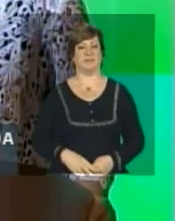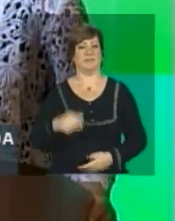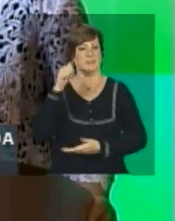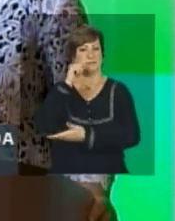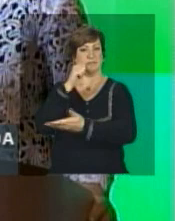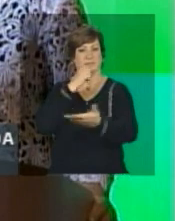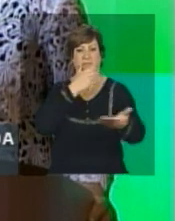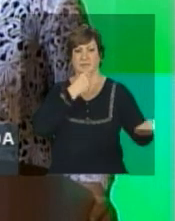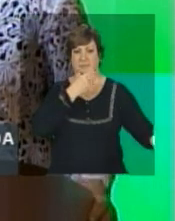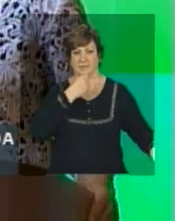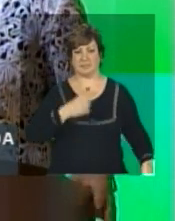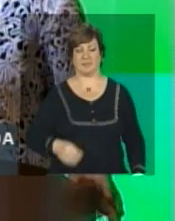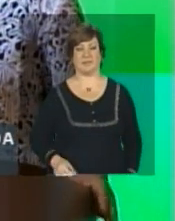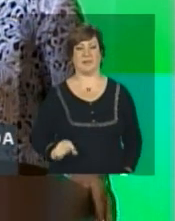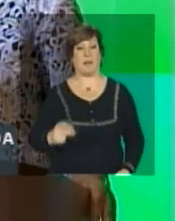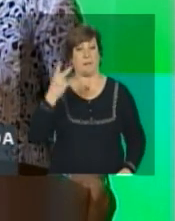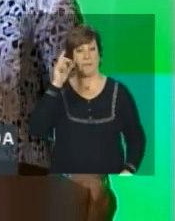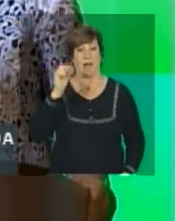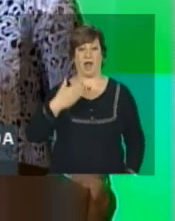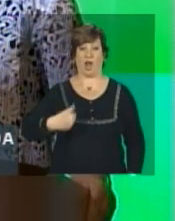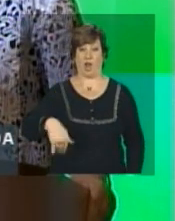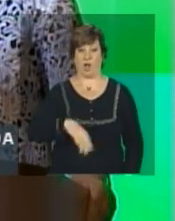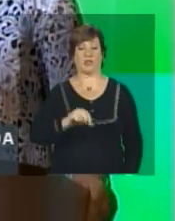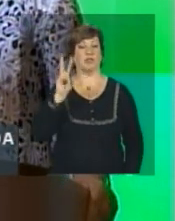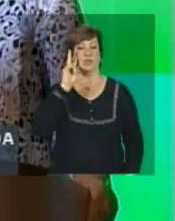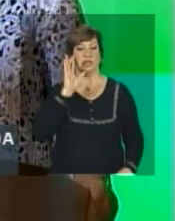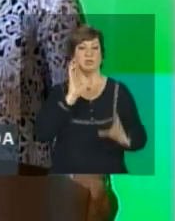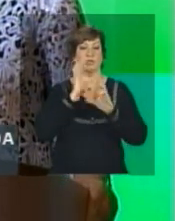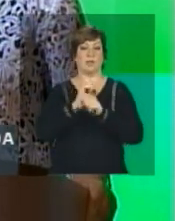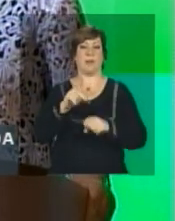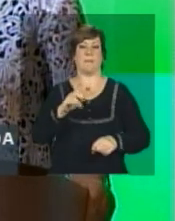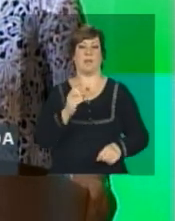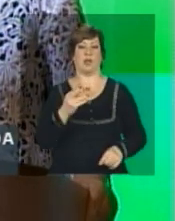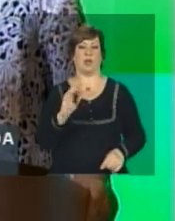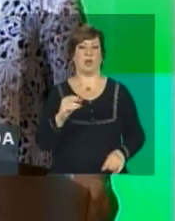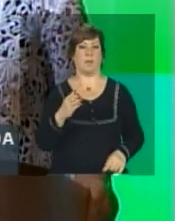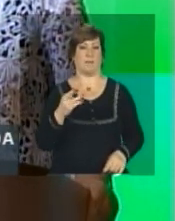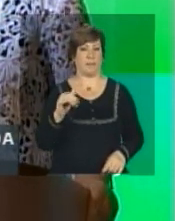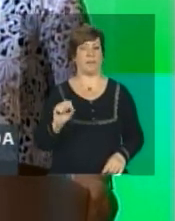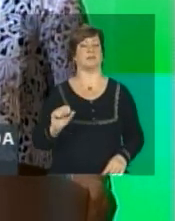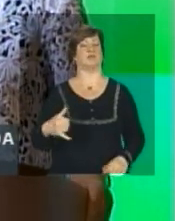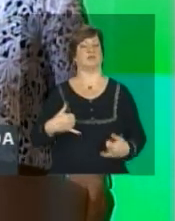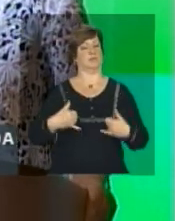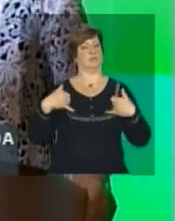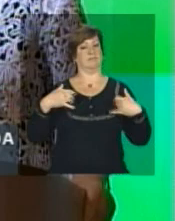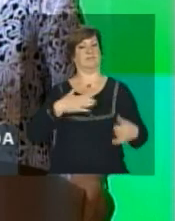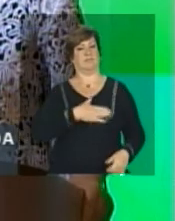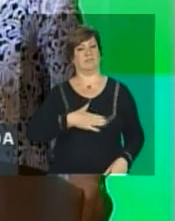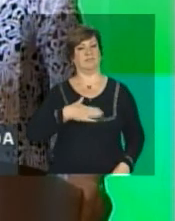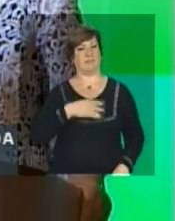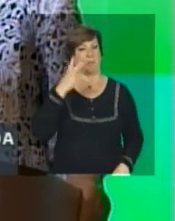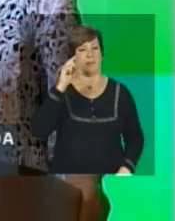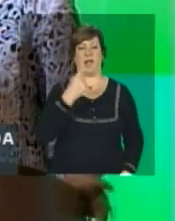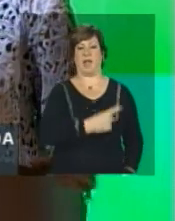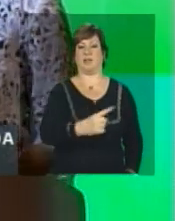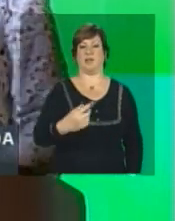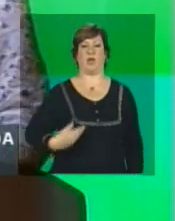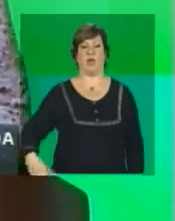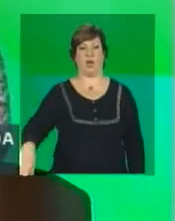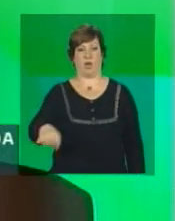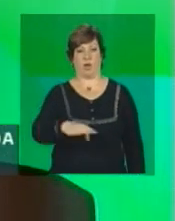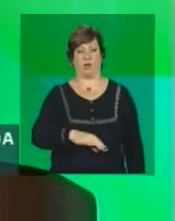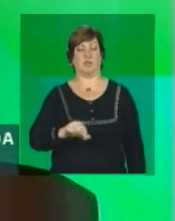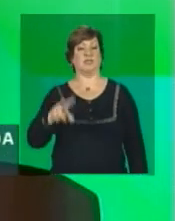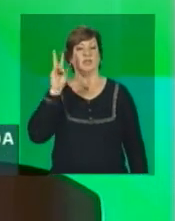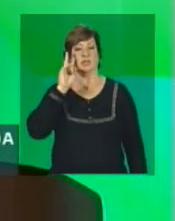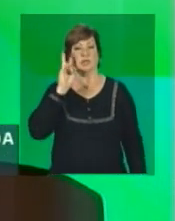Senhoras e senhores, para nós, a história da Petrobras é motivo de orgulho, para cada um de nós.